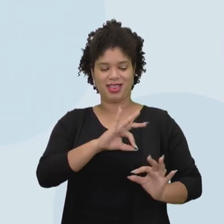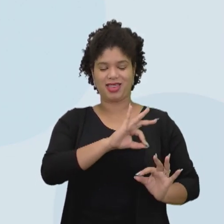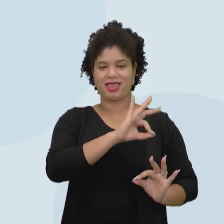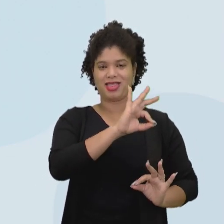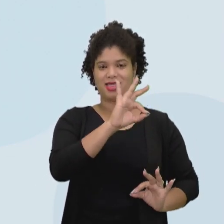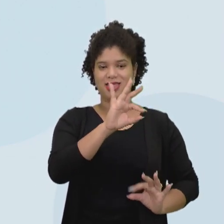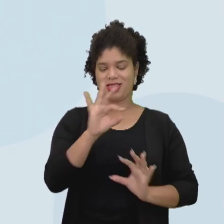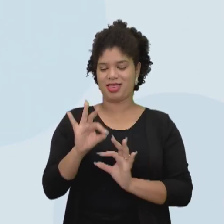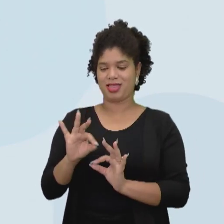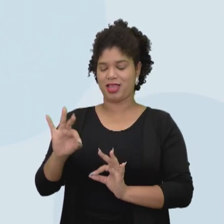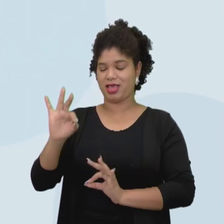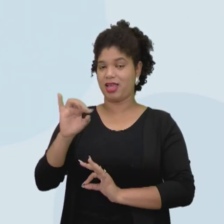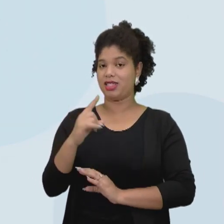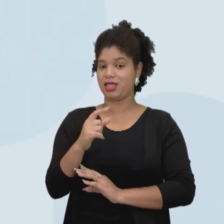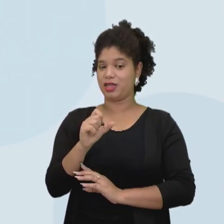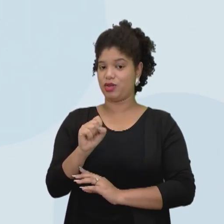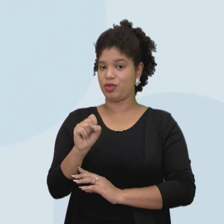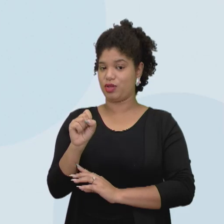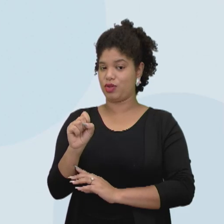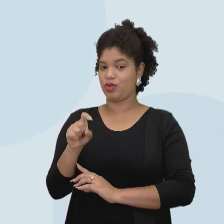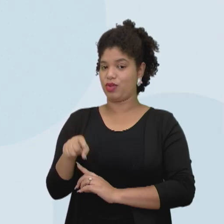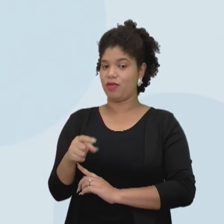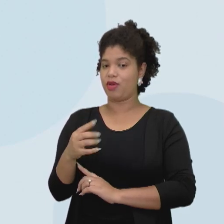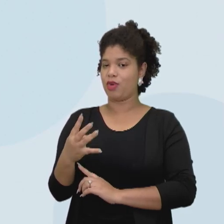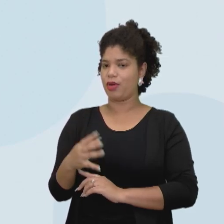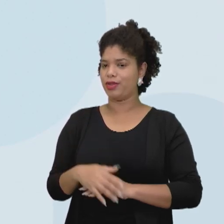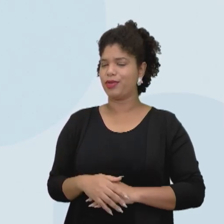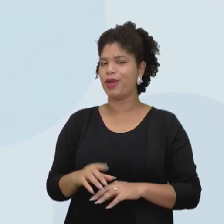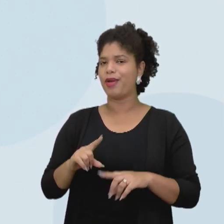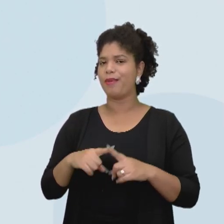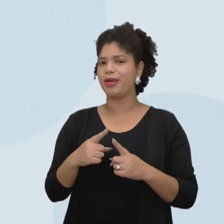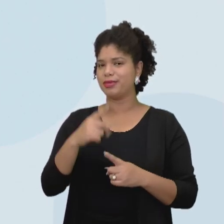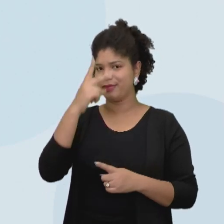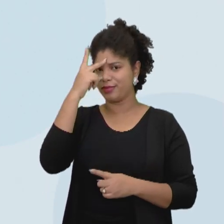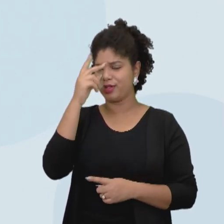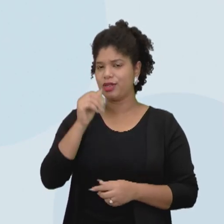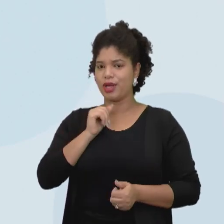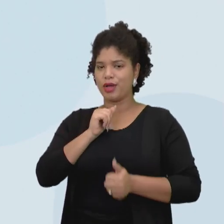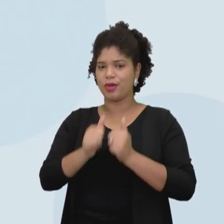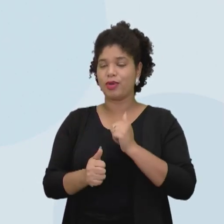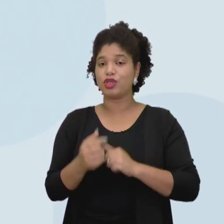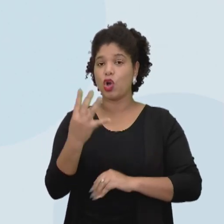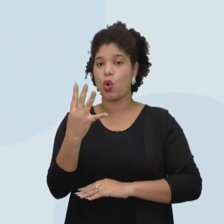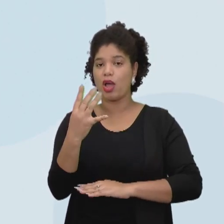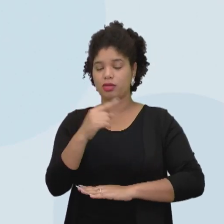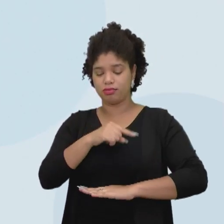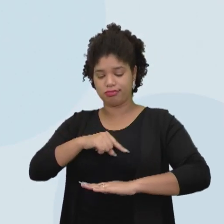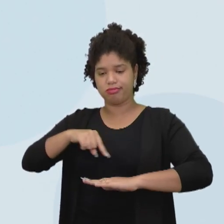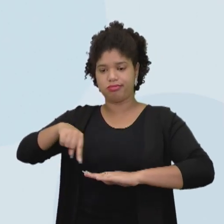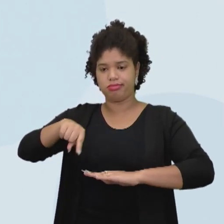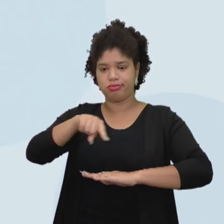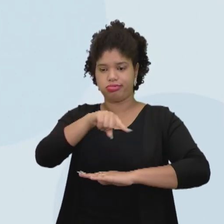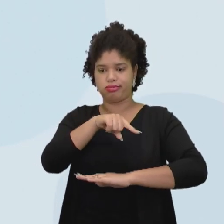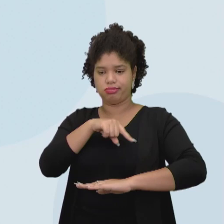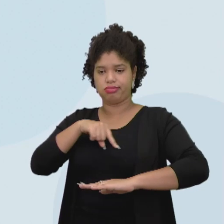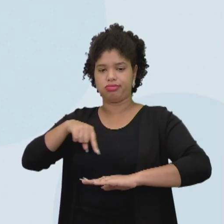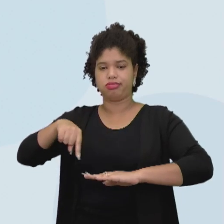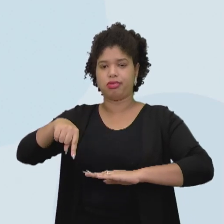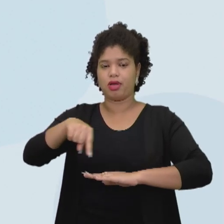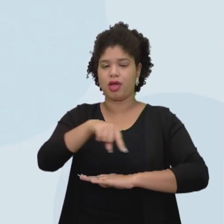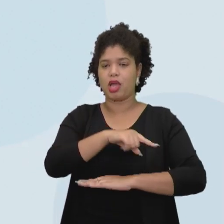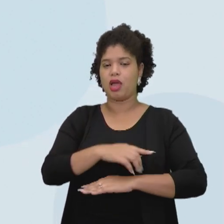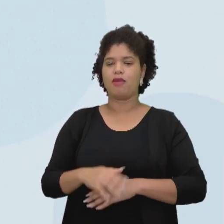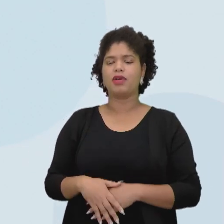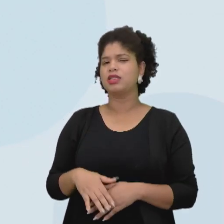vale 188,4 metros. Um atleta que dá 4 voltas em uma pista como essa, percorre